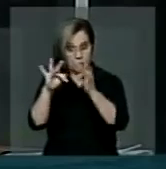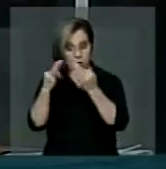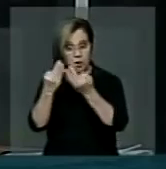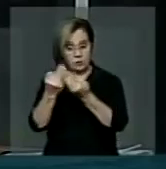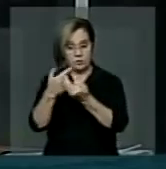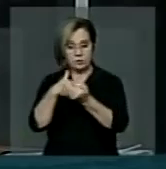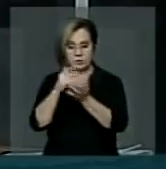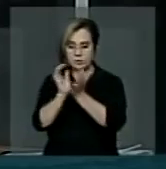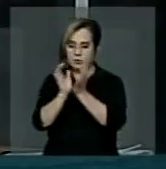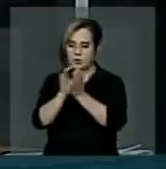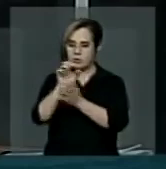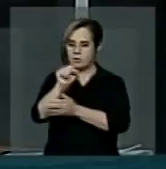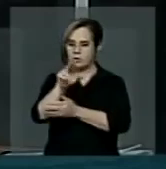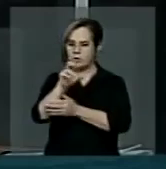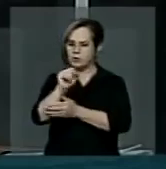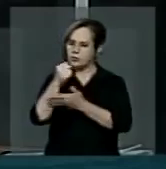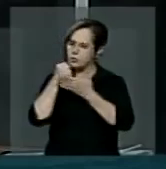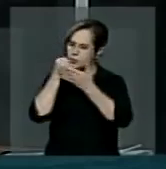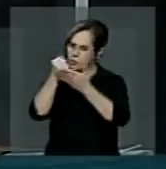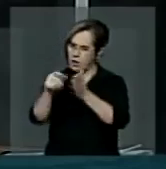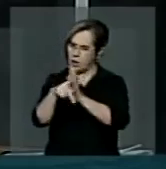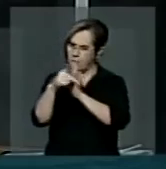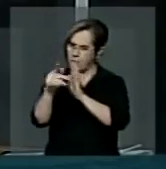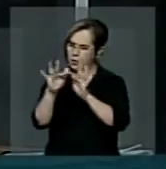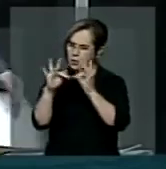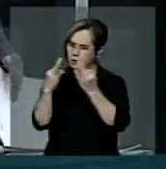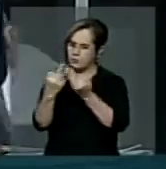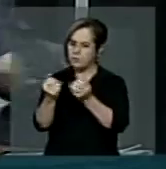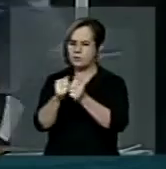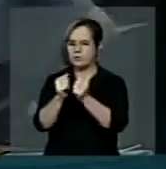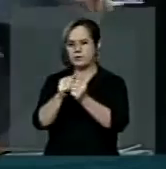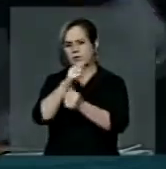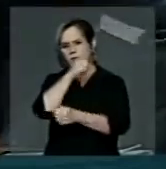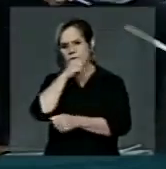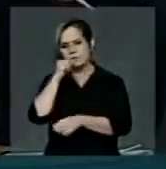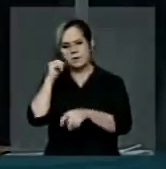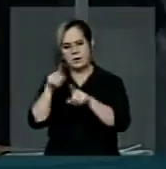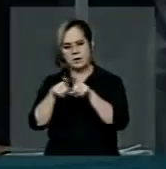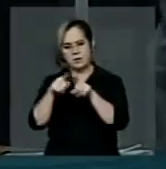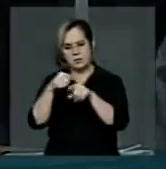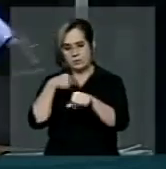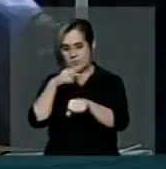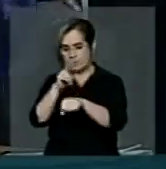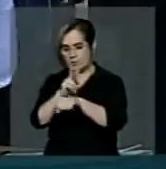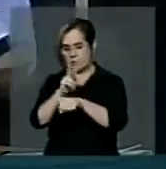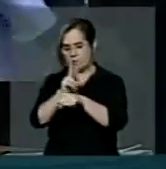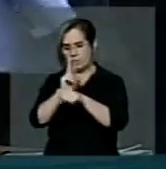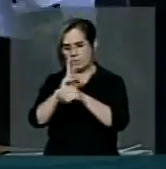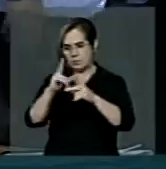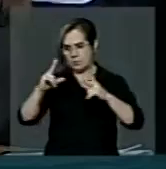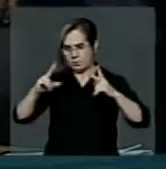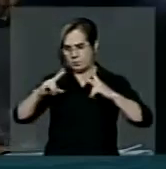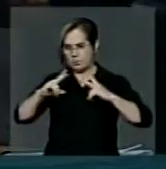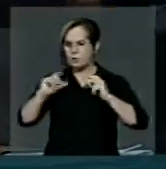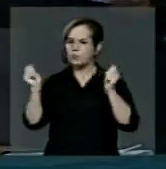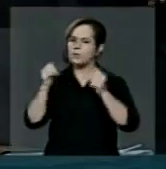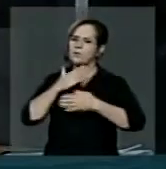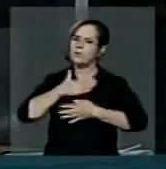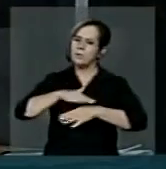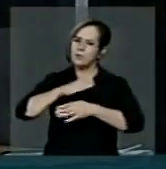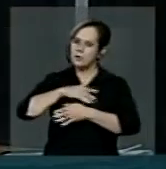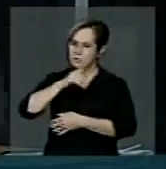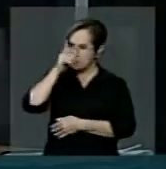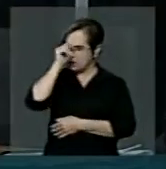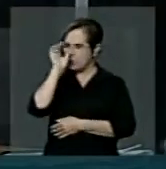do Sistema de Saúde Pública do Amapá e com a minha atenção pessoal. Fica tranquila, em